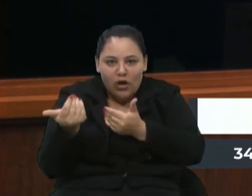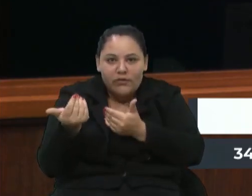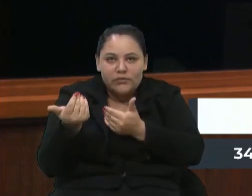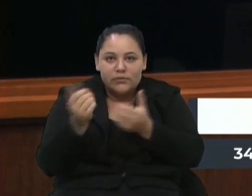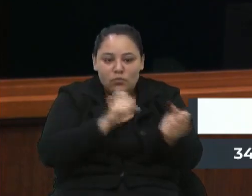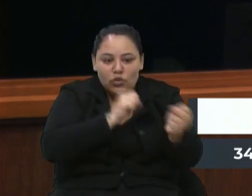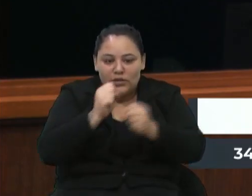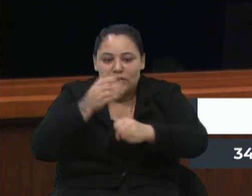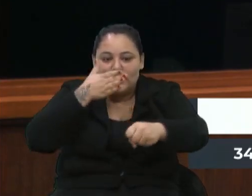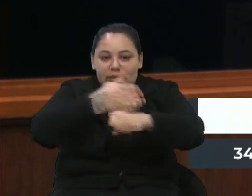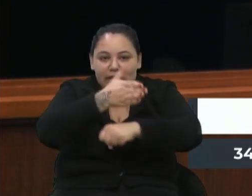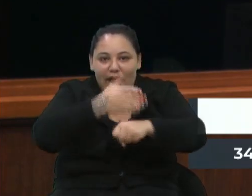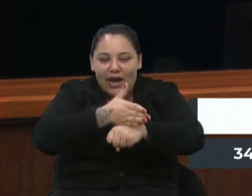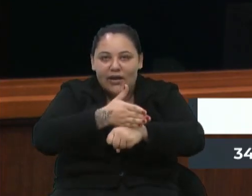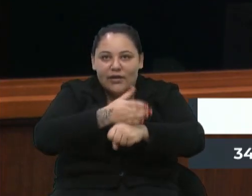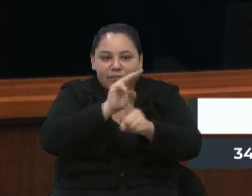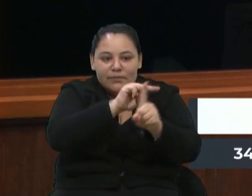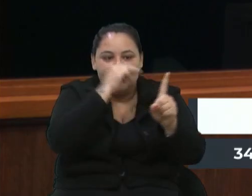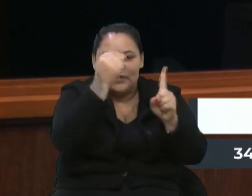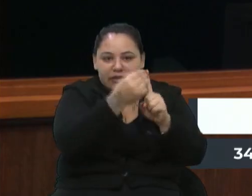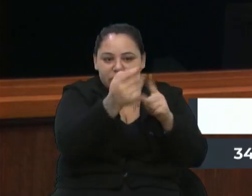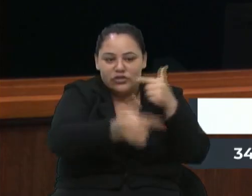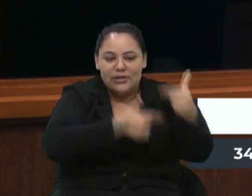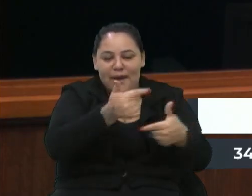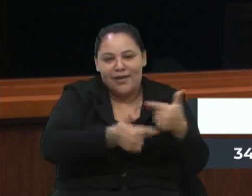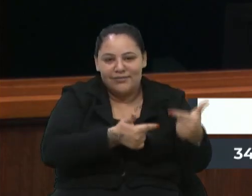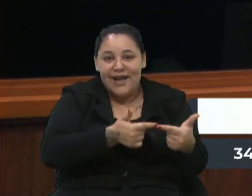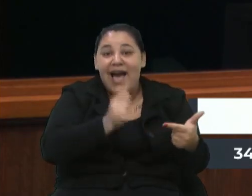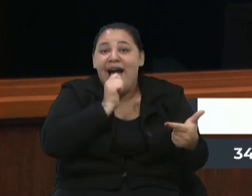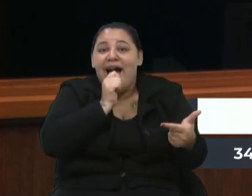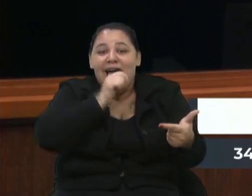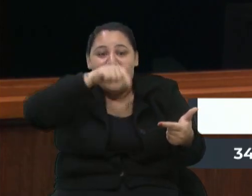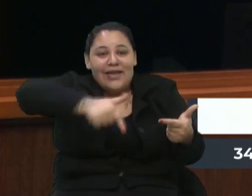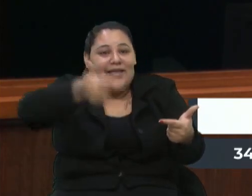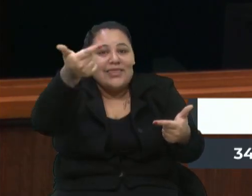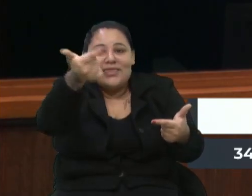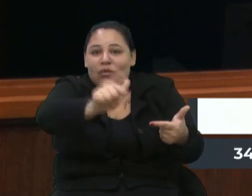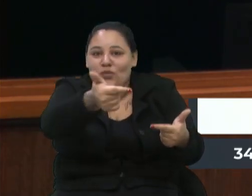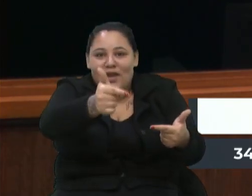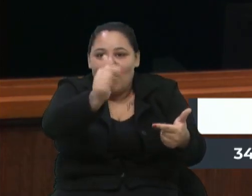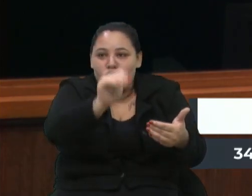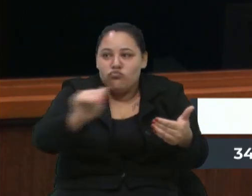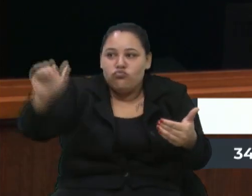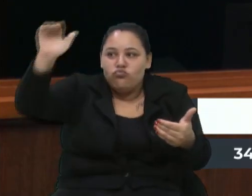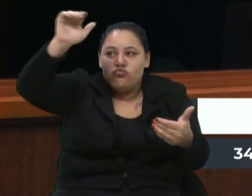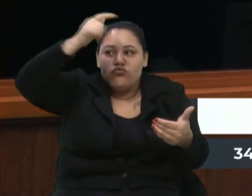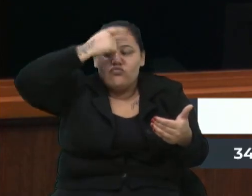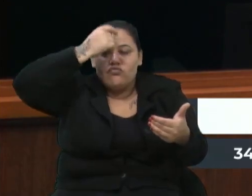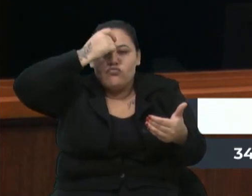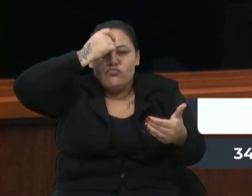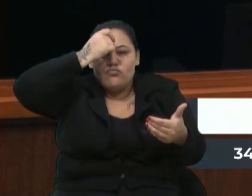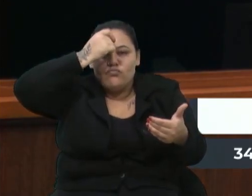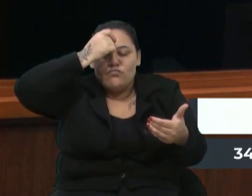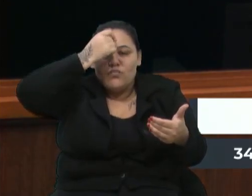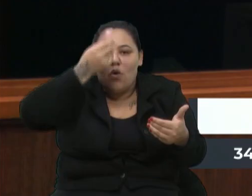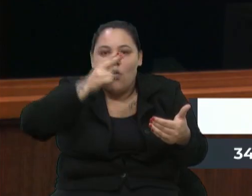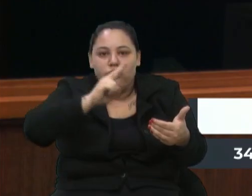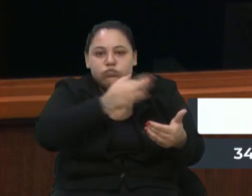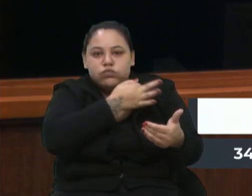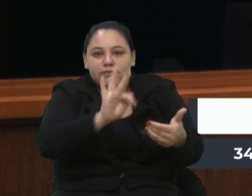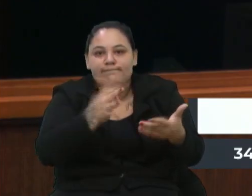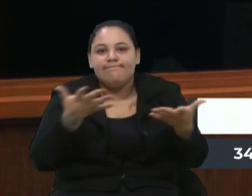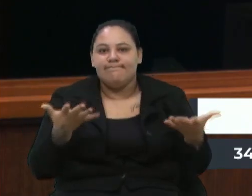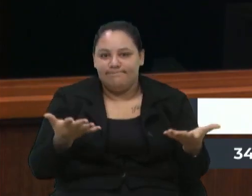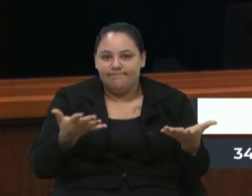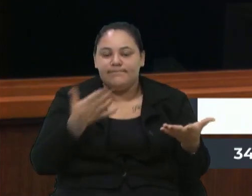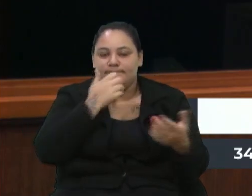entrar no mercado de trabalho sem ter um nível superior ou a possibilidade de cursar o nível